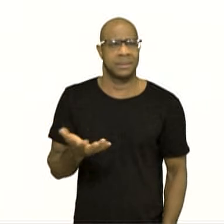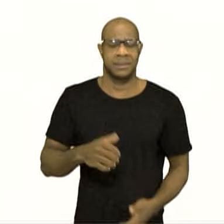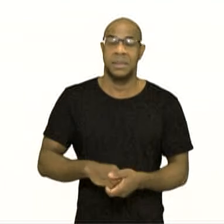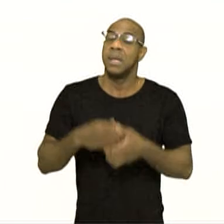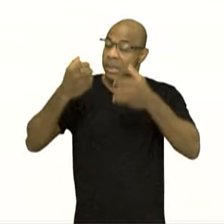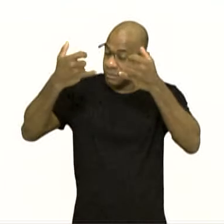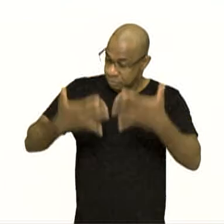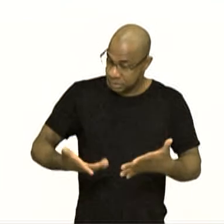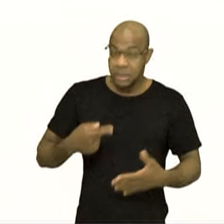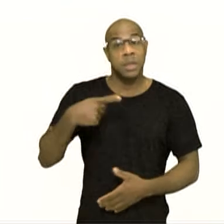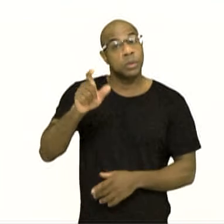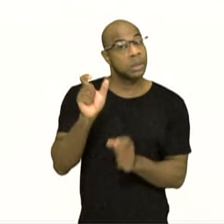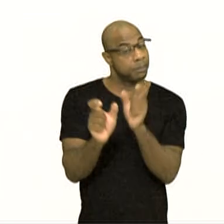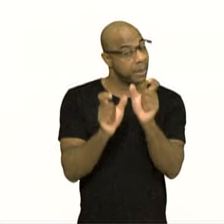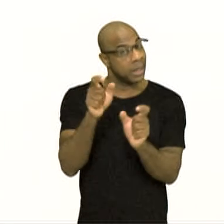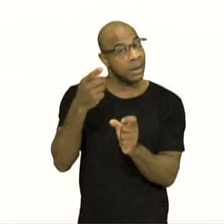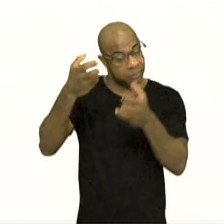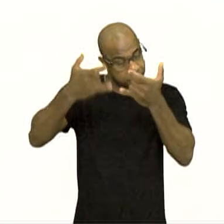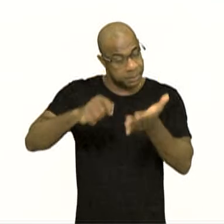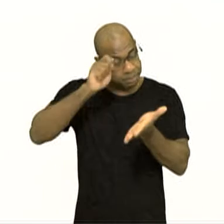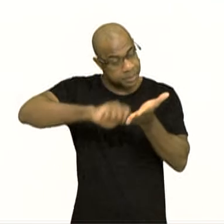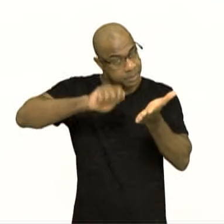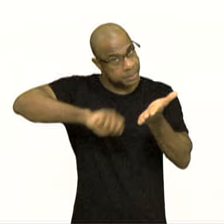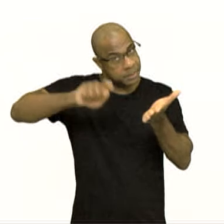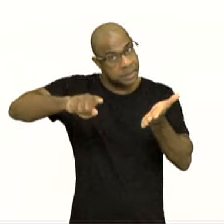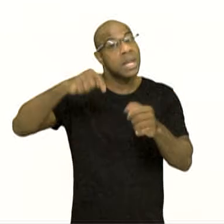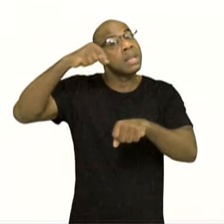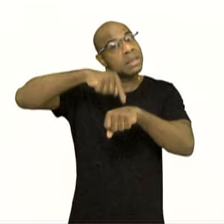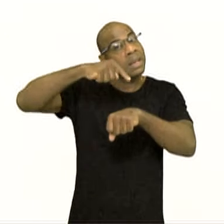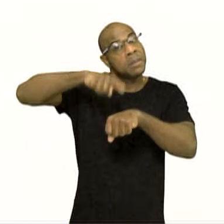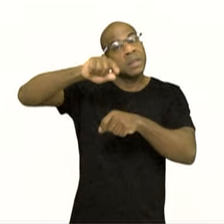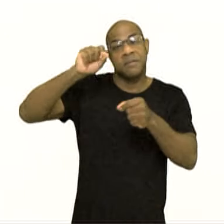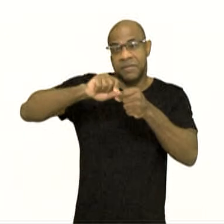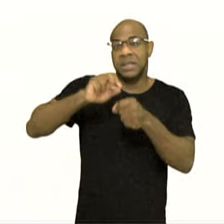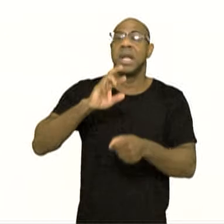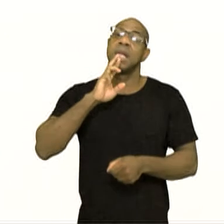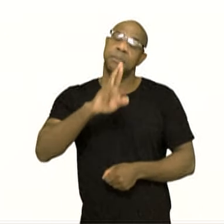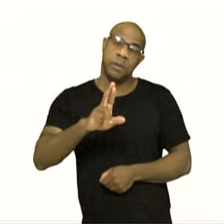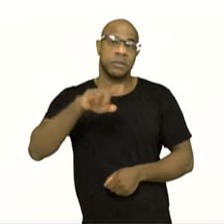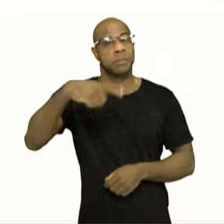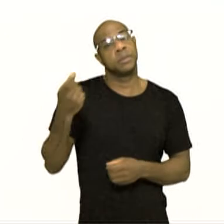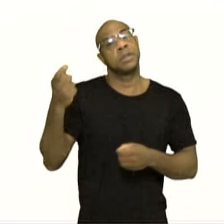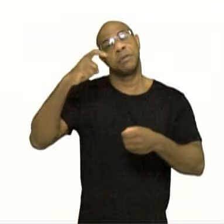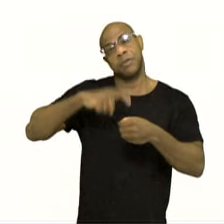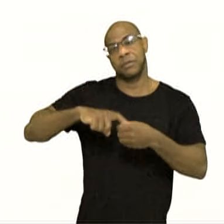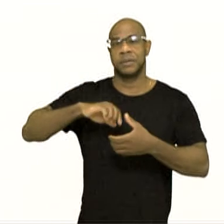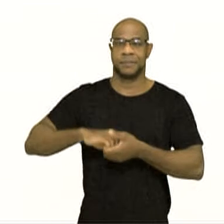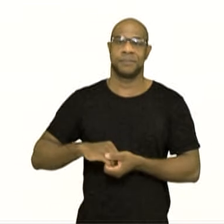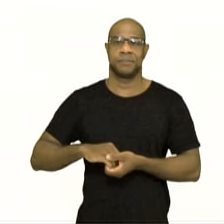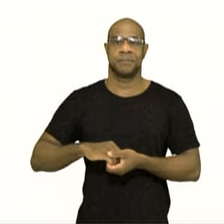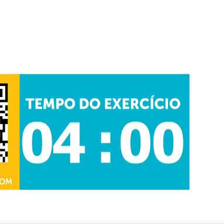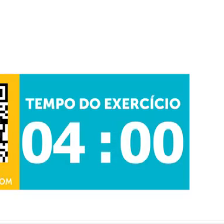explica aí com as suas palavras. Vou dar um tempinho para você elaborar a sua resposta e já volto aqui.